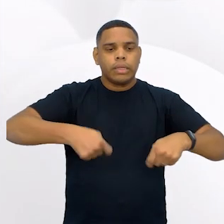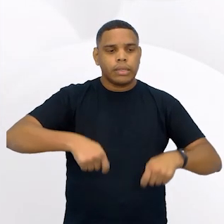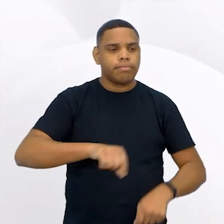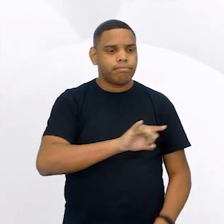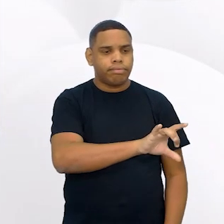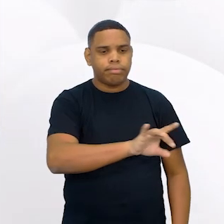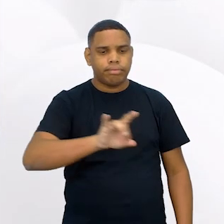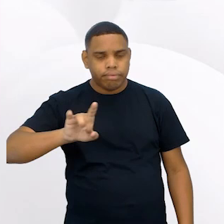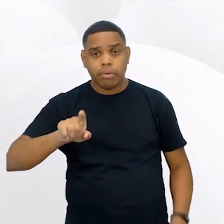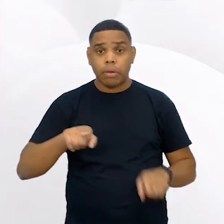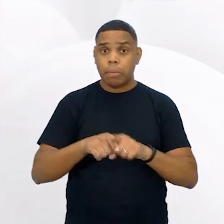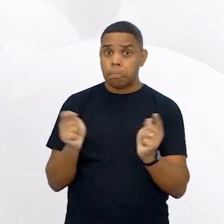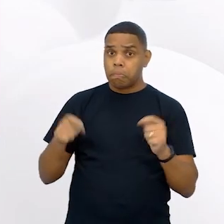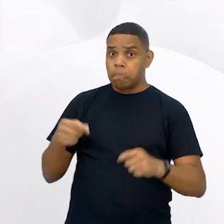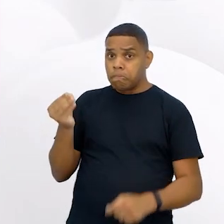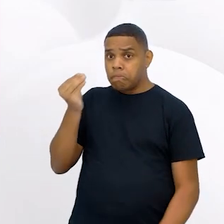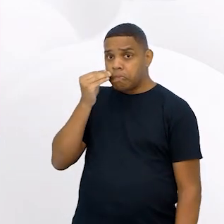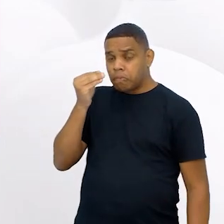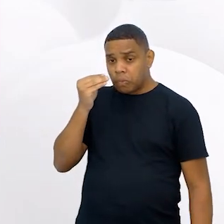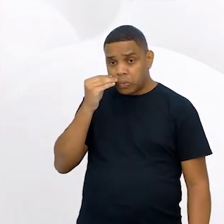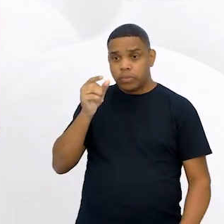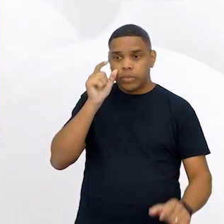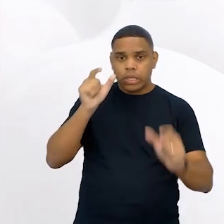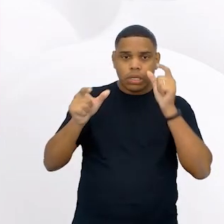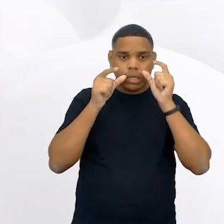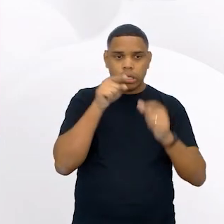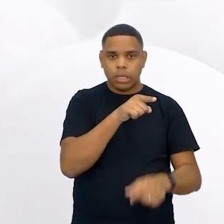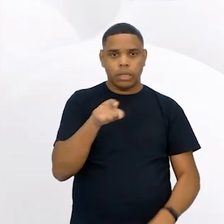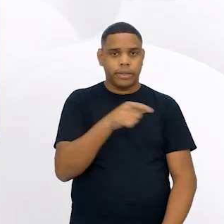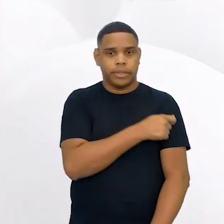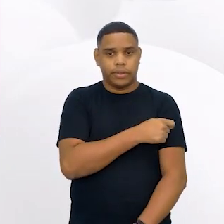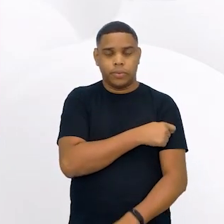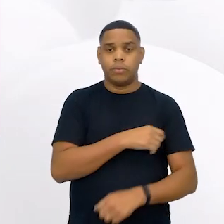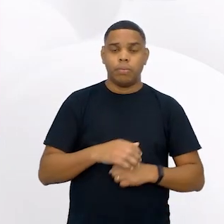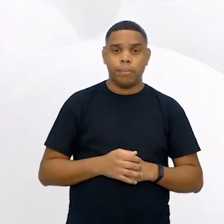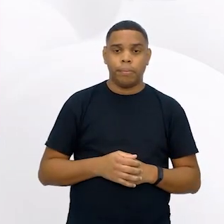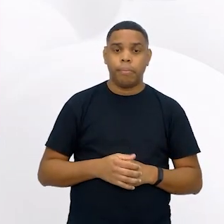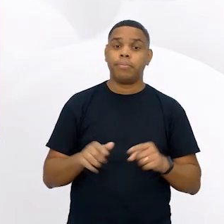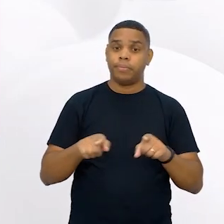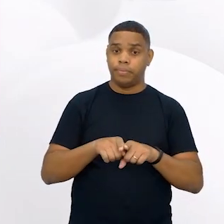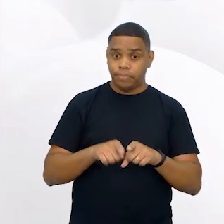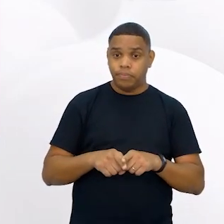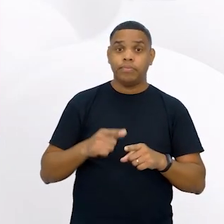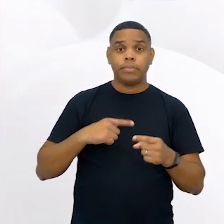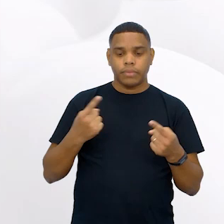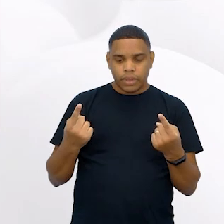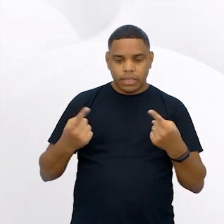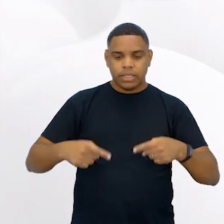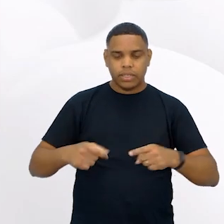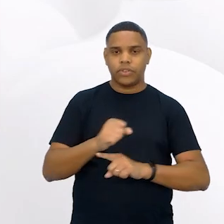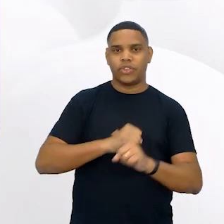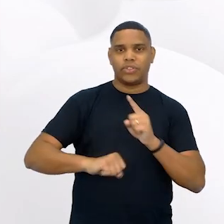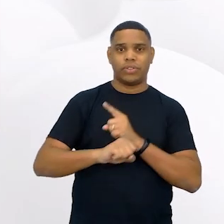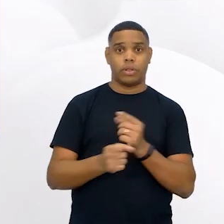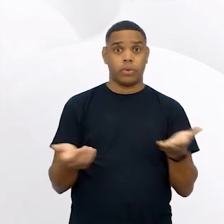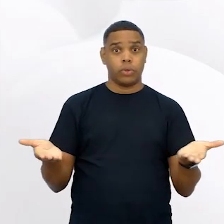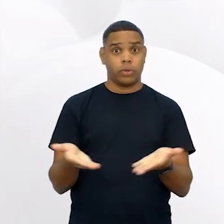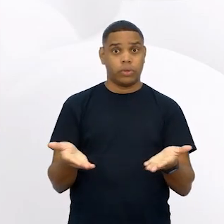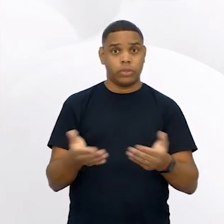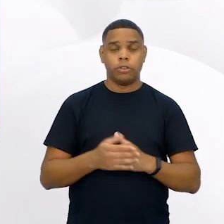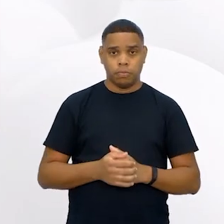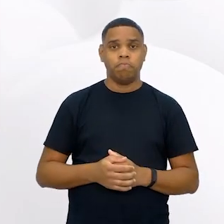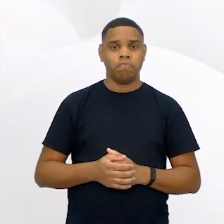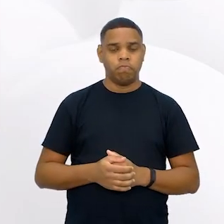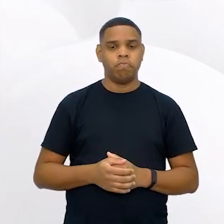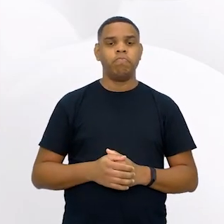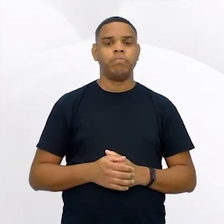necessidades, as possibilidades e os interesses dos estudantes, e também com os desafios da sociedade contemporânea.